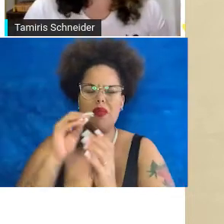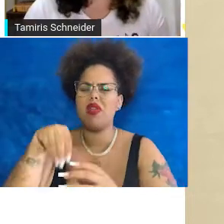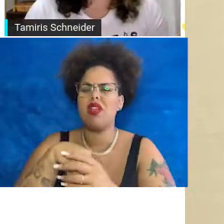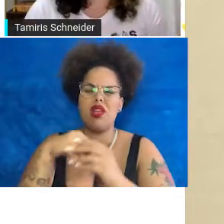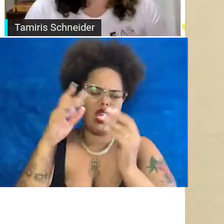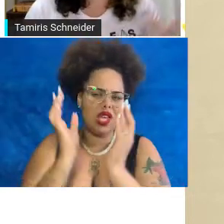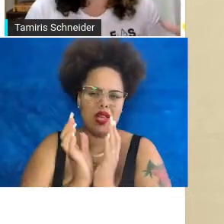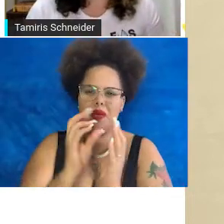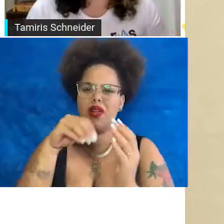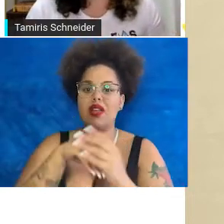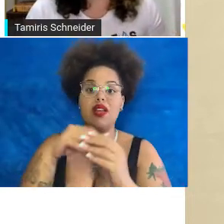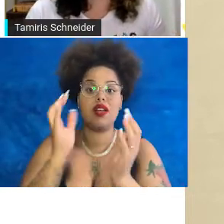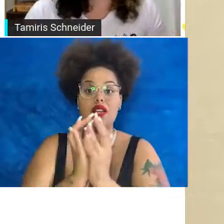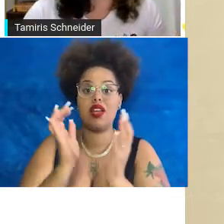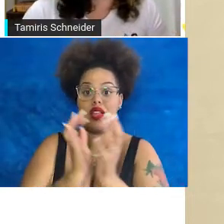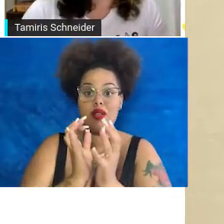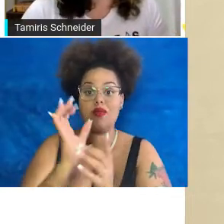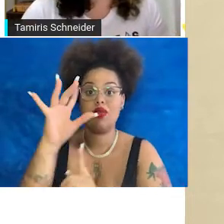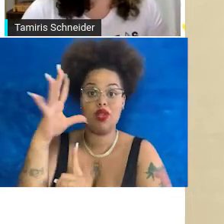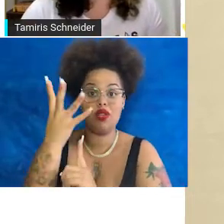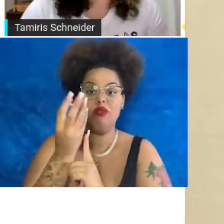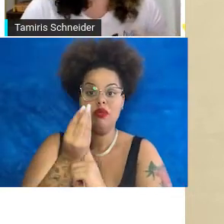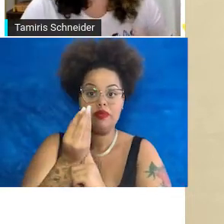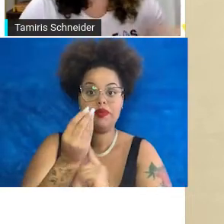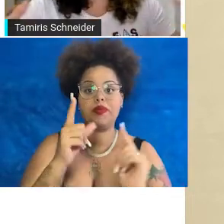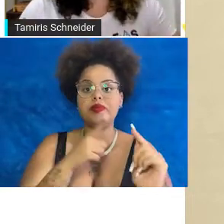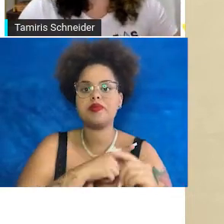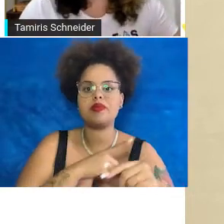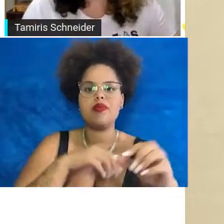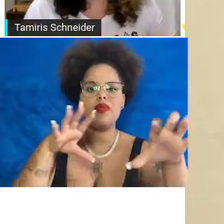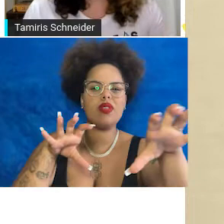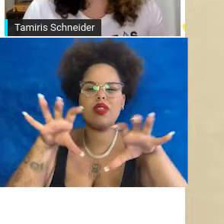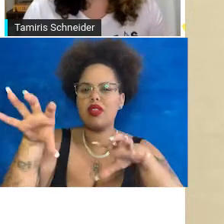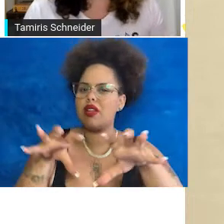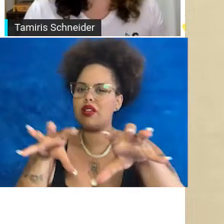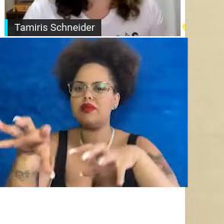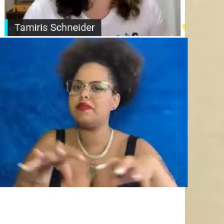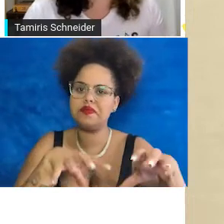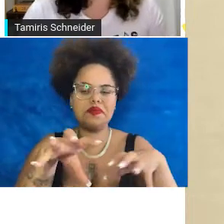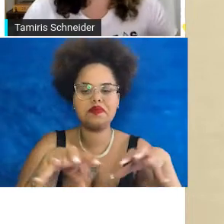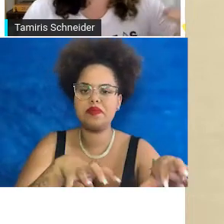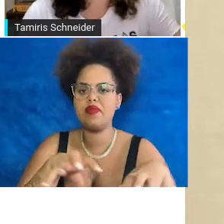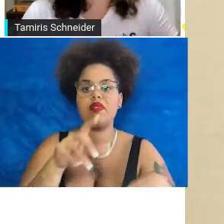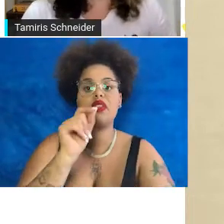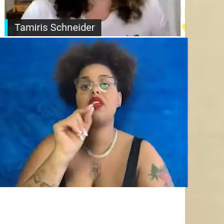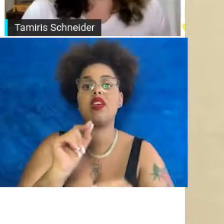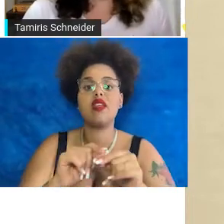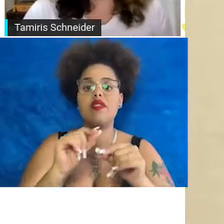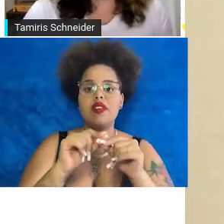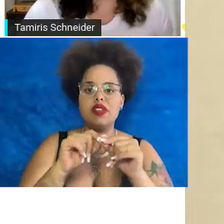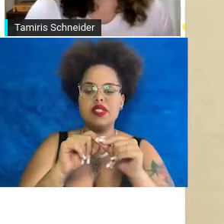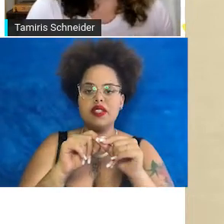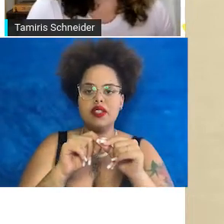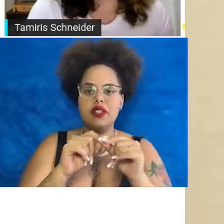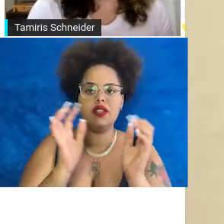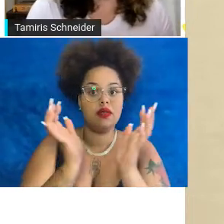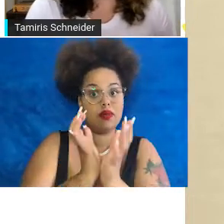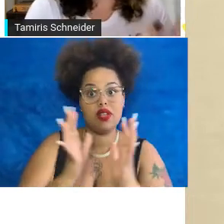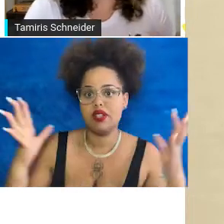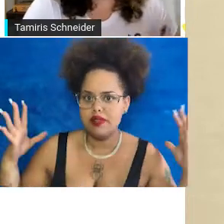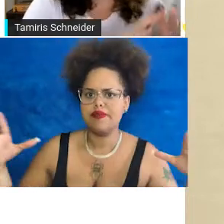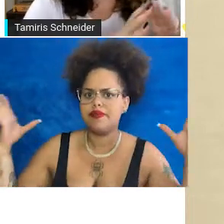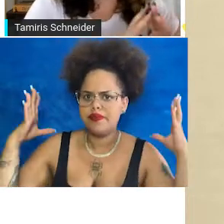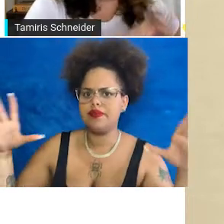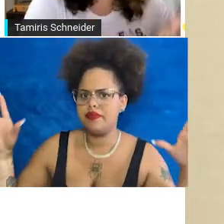equipes. Então, você vai lá ver uma equipe de arte, tem departamentos dentro de departamentos. Tem quem faça a parte de